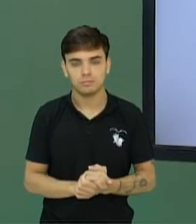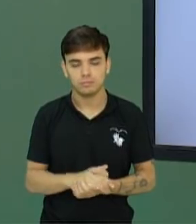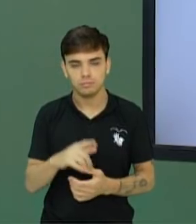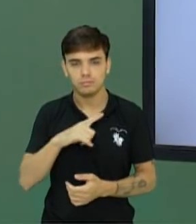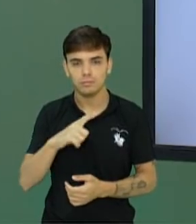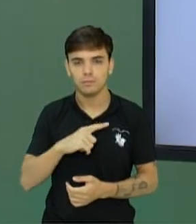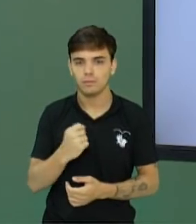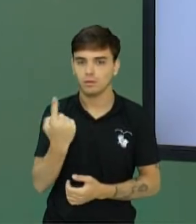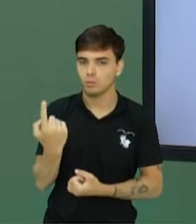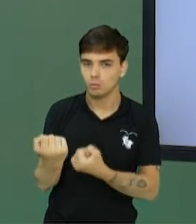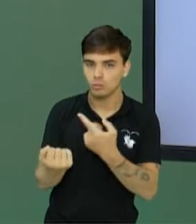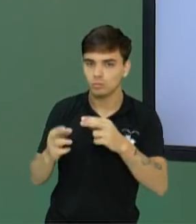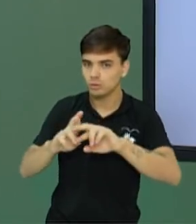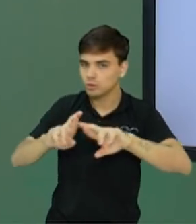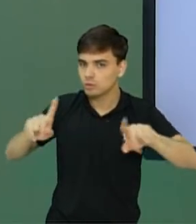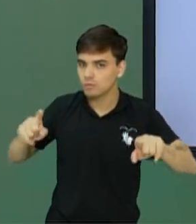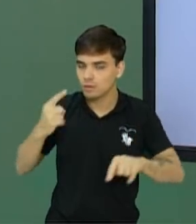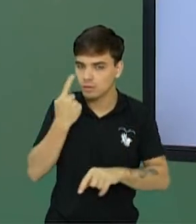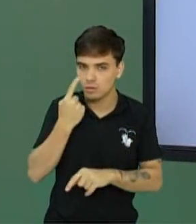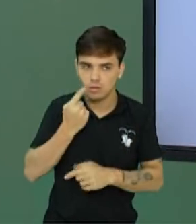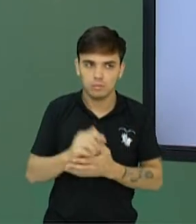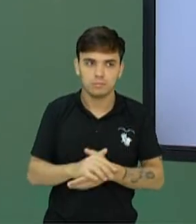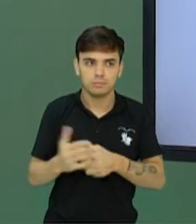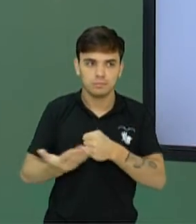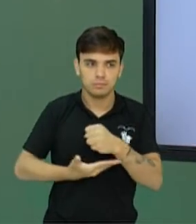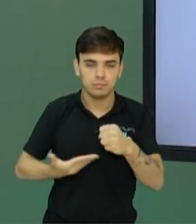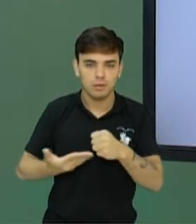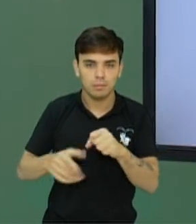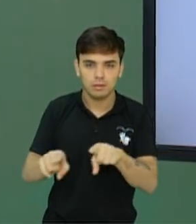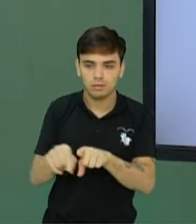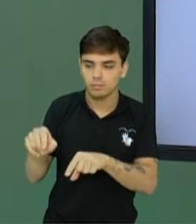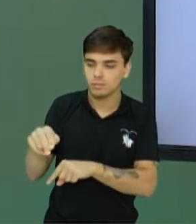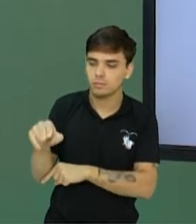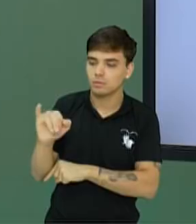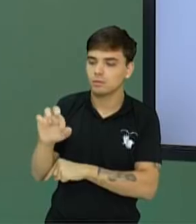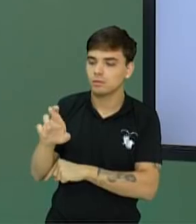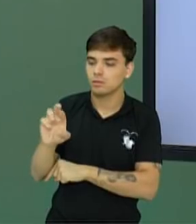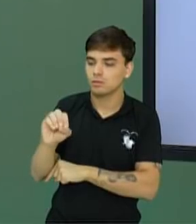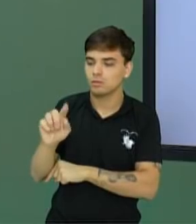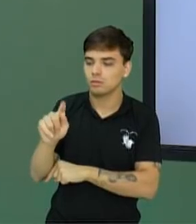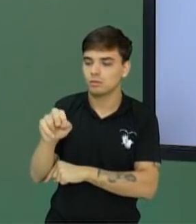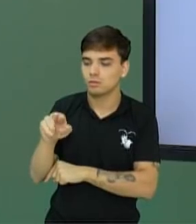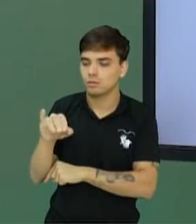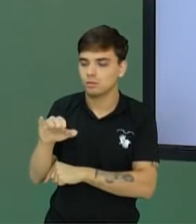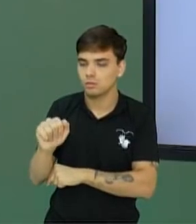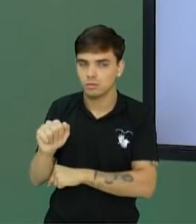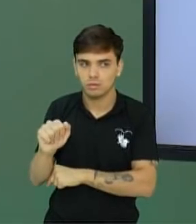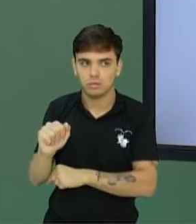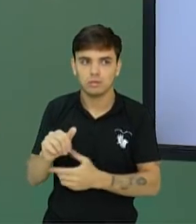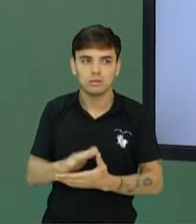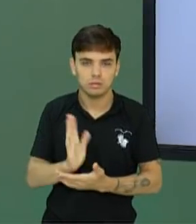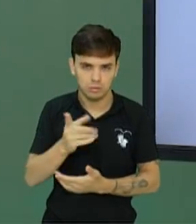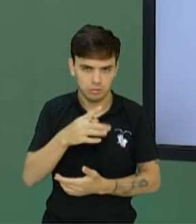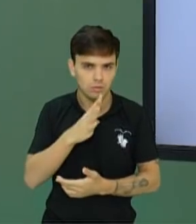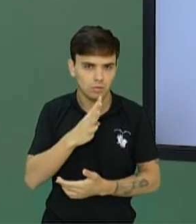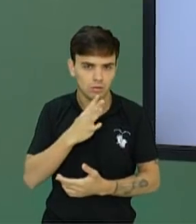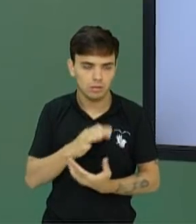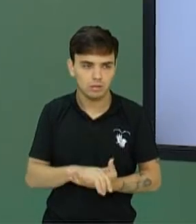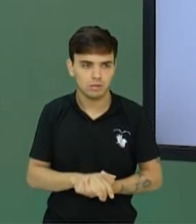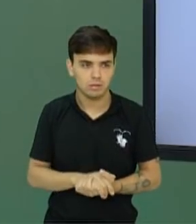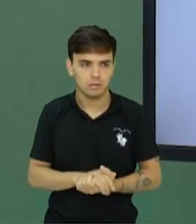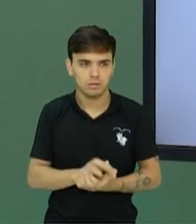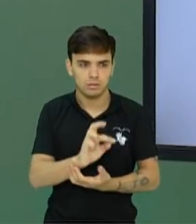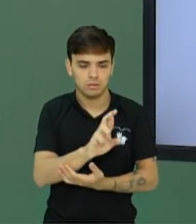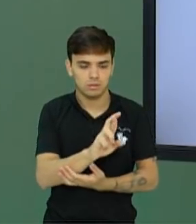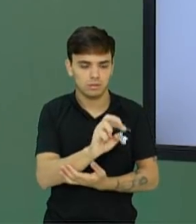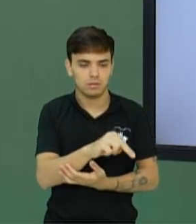diferenças. Por exemplo, as bases nitrogenadas do DNA são adenina, citosina, guanina e timina. No